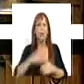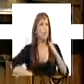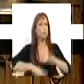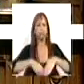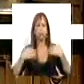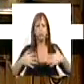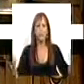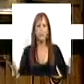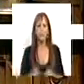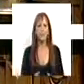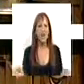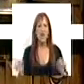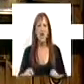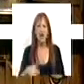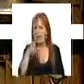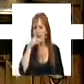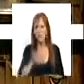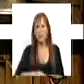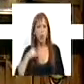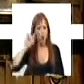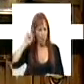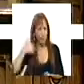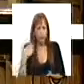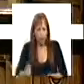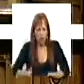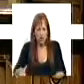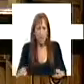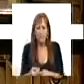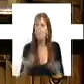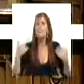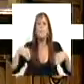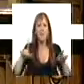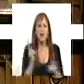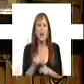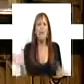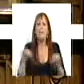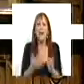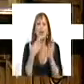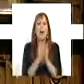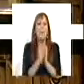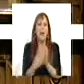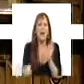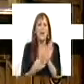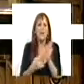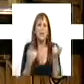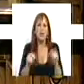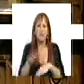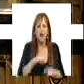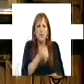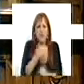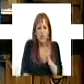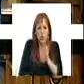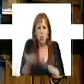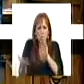extremos. Nada que infelizmente não soubéssemos já. Ainda assim, é mais um apelo para a necessidade de tomar